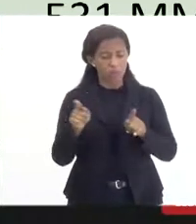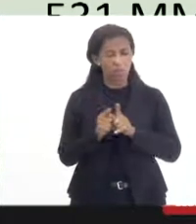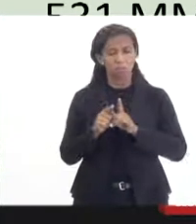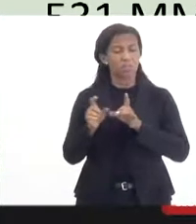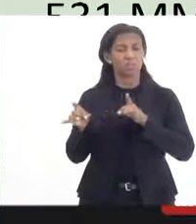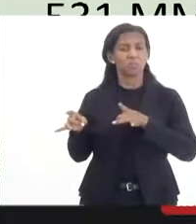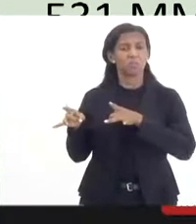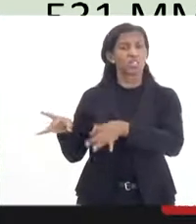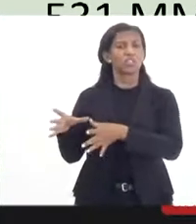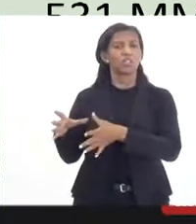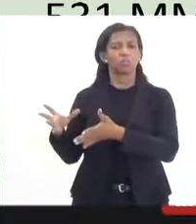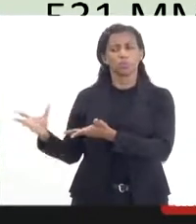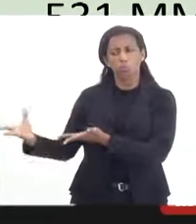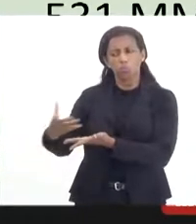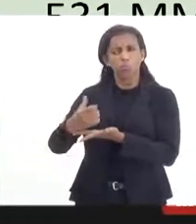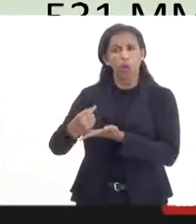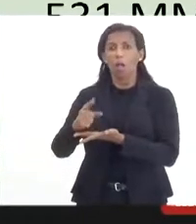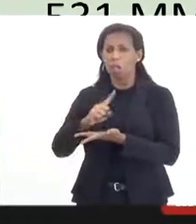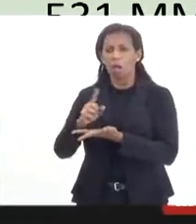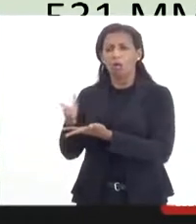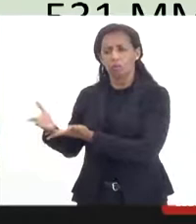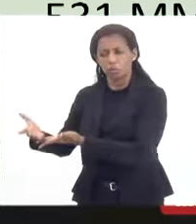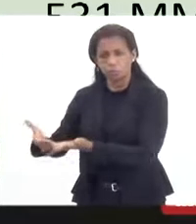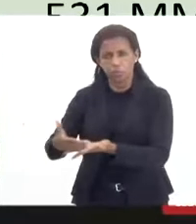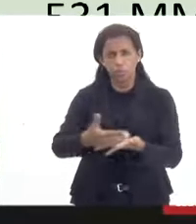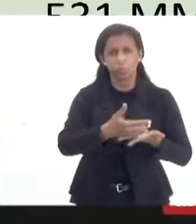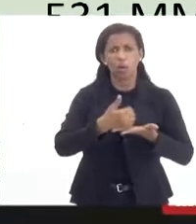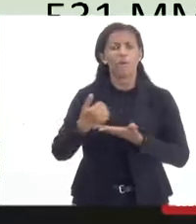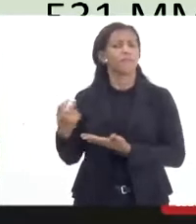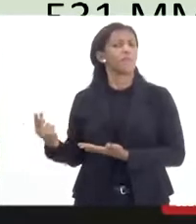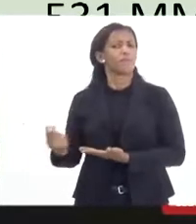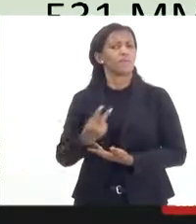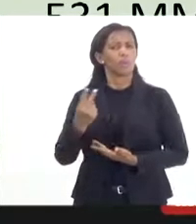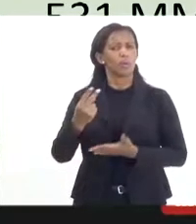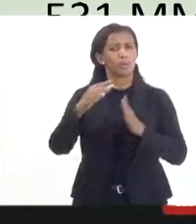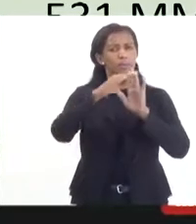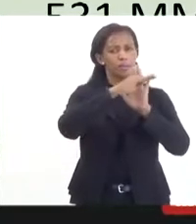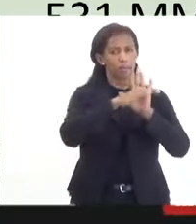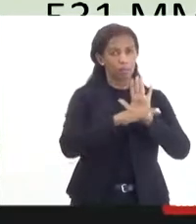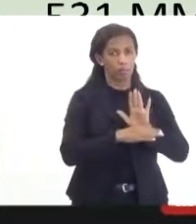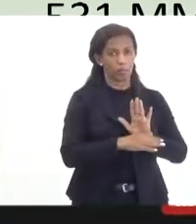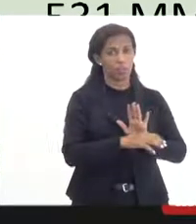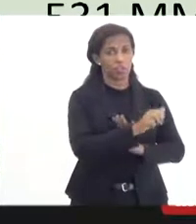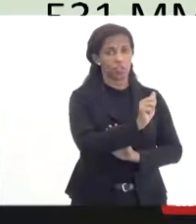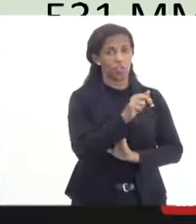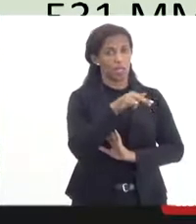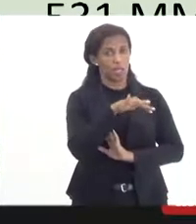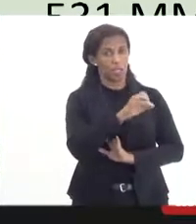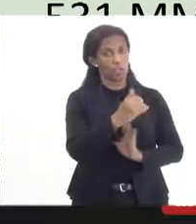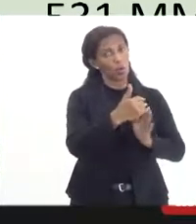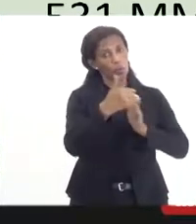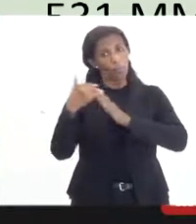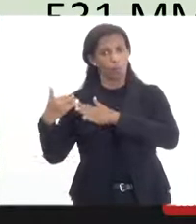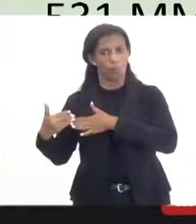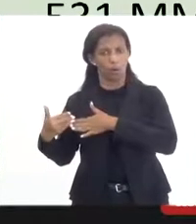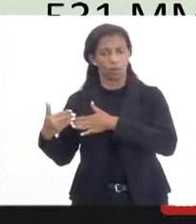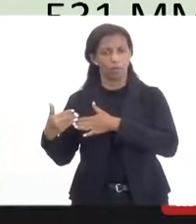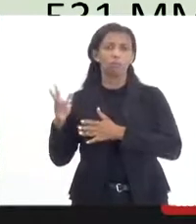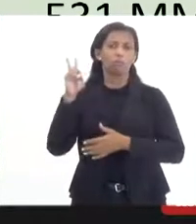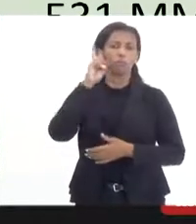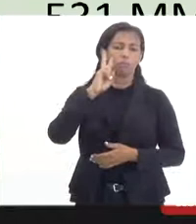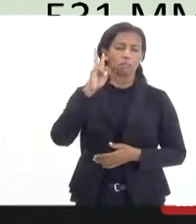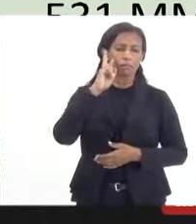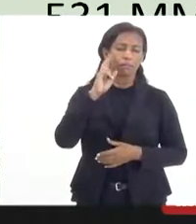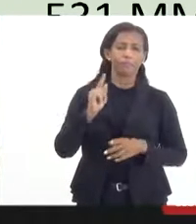deixamos de recolher valores espontâneos em programas de anistia ou fora dele, né? Basta lembrar,